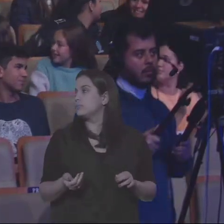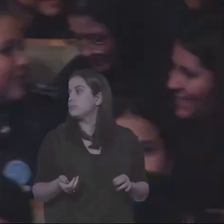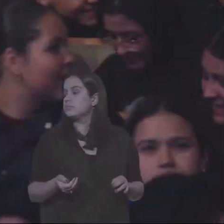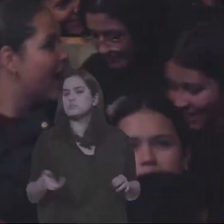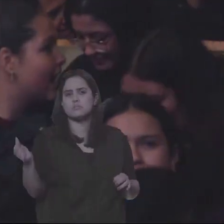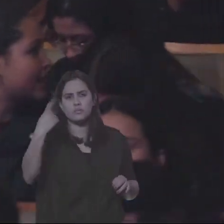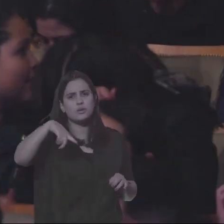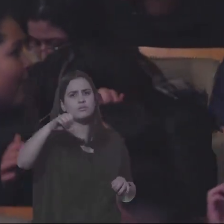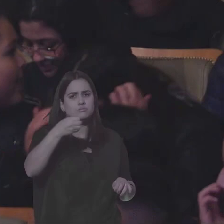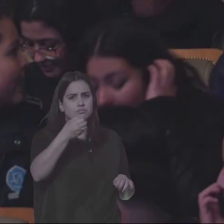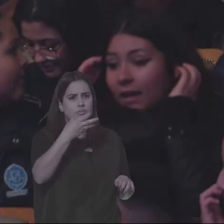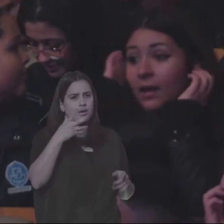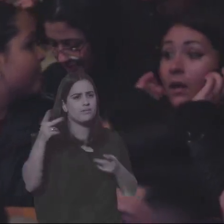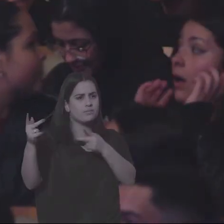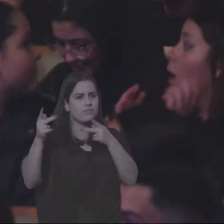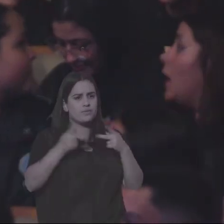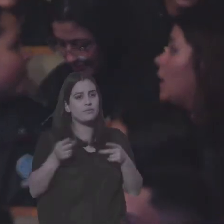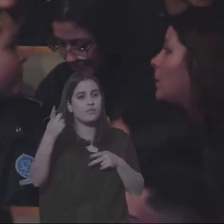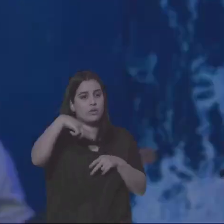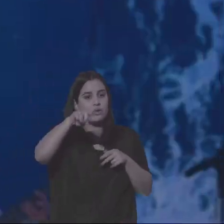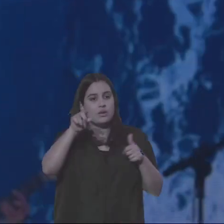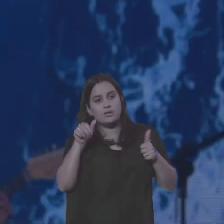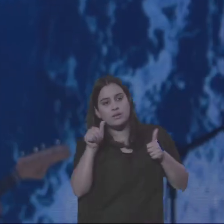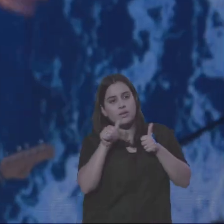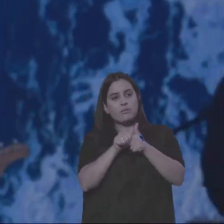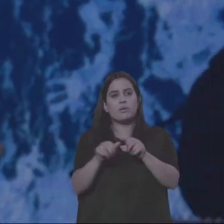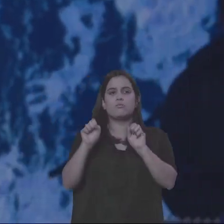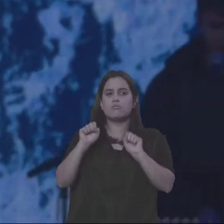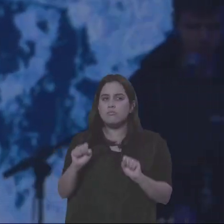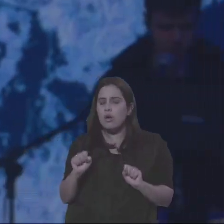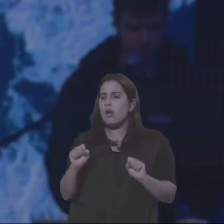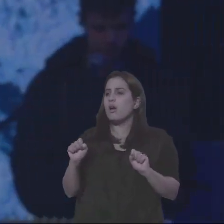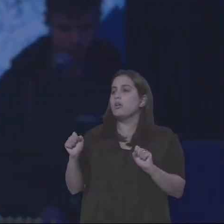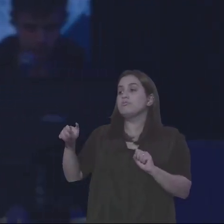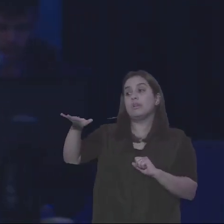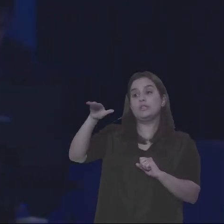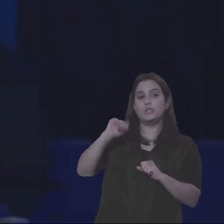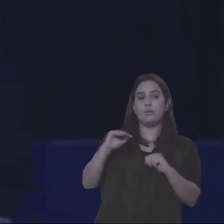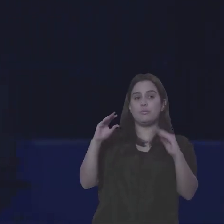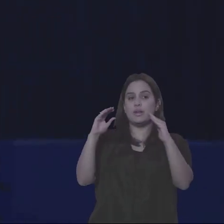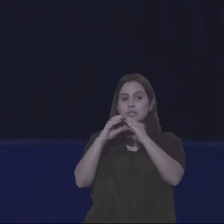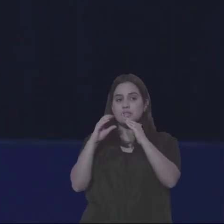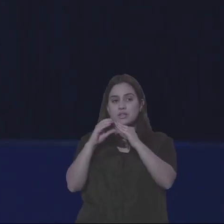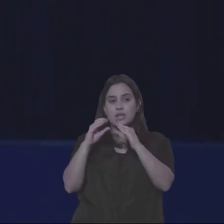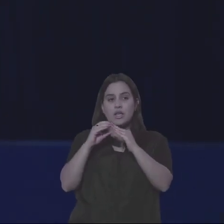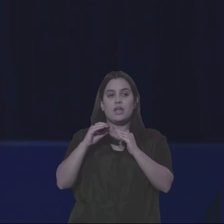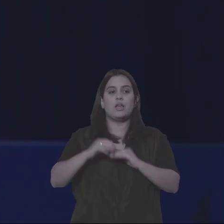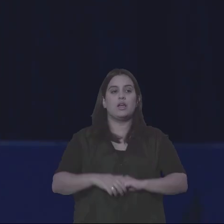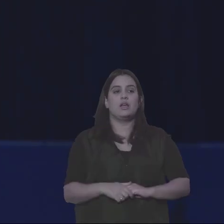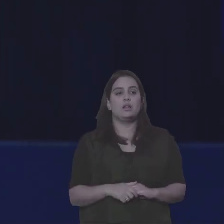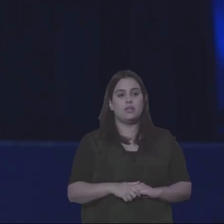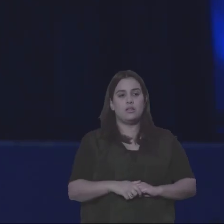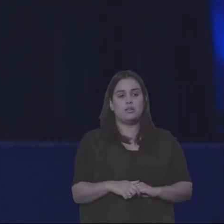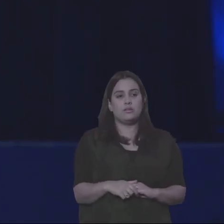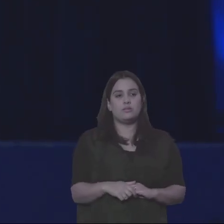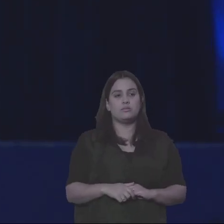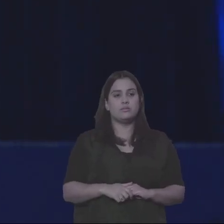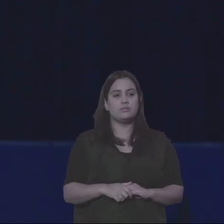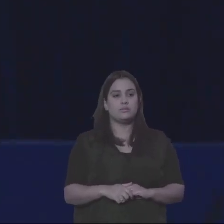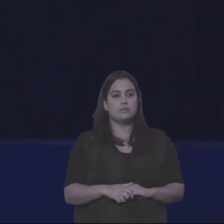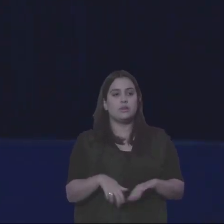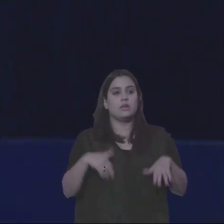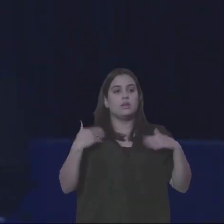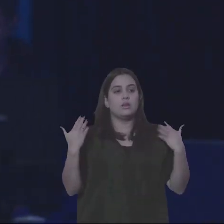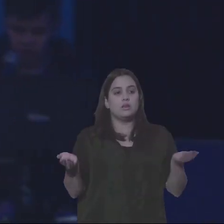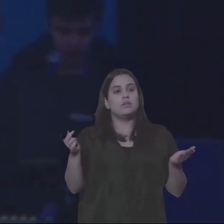Sejam muito bem-vindos. Você que tá aí perto, cumprimenta aí, chama pra sua célula já. Dá uma integrada aqui no pessoal e tudo mais. Então,